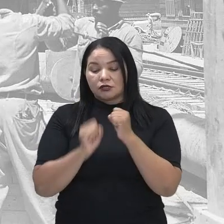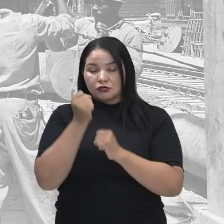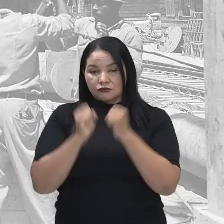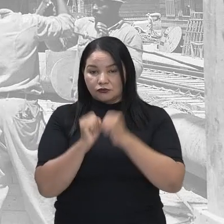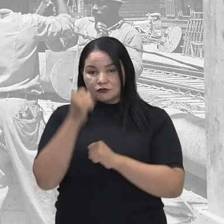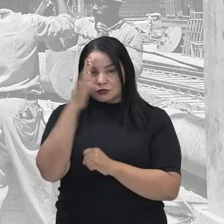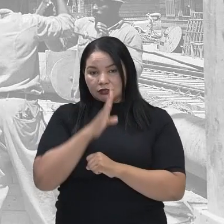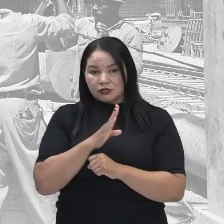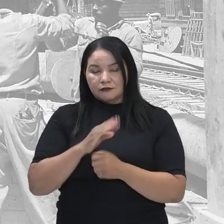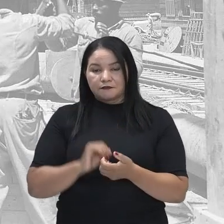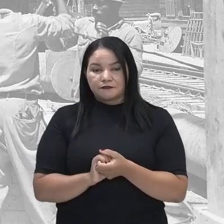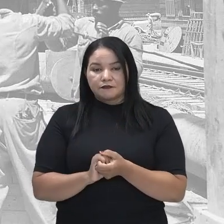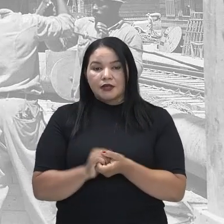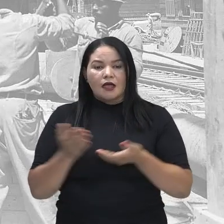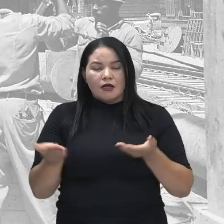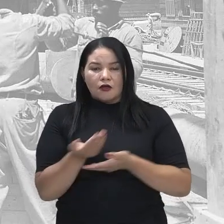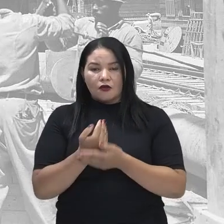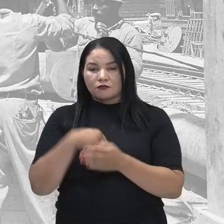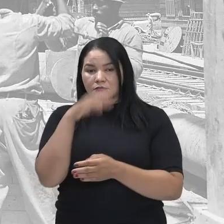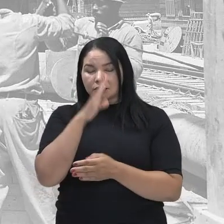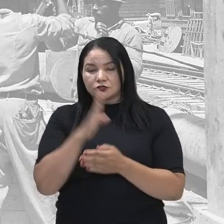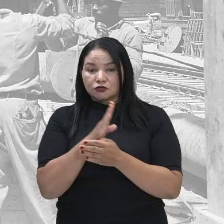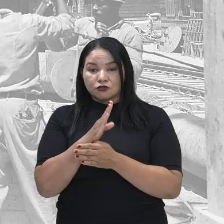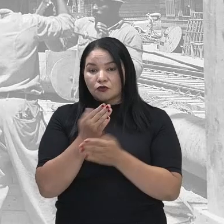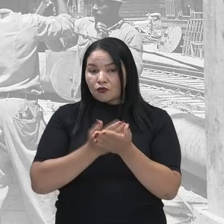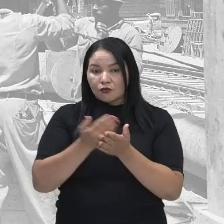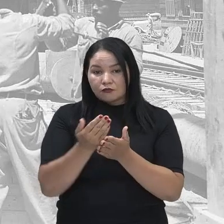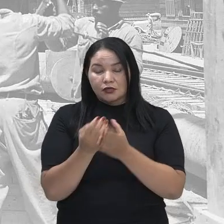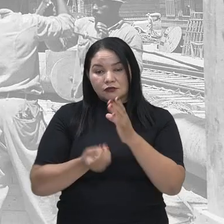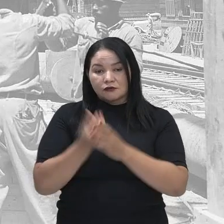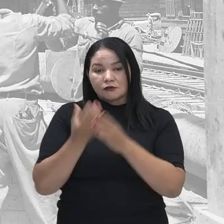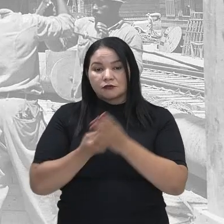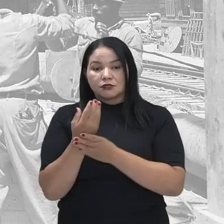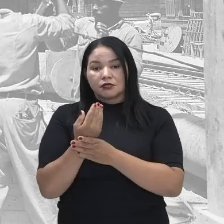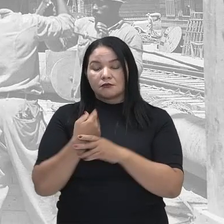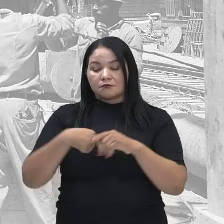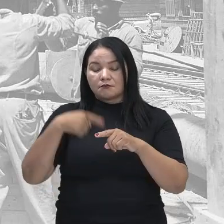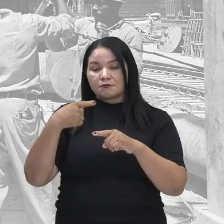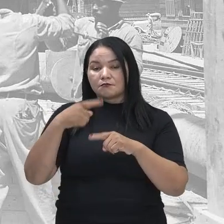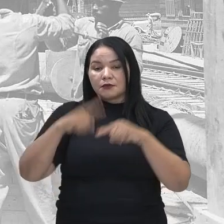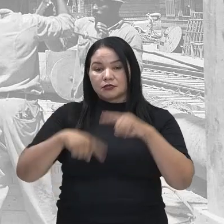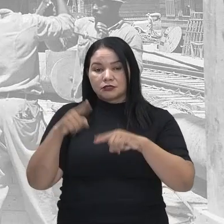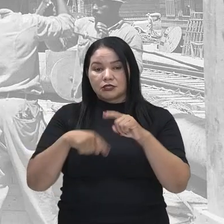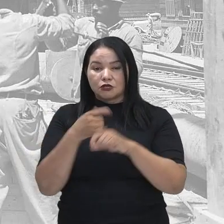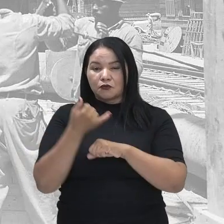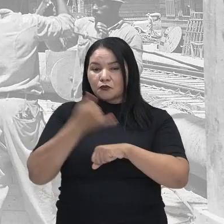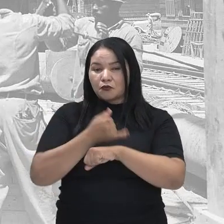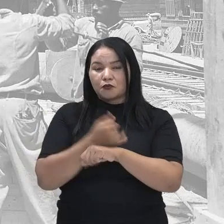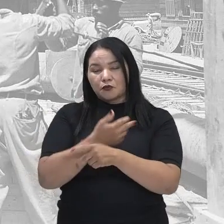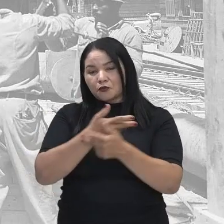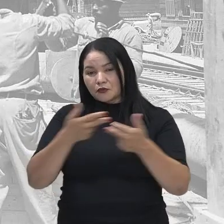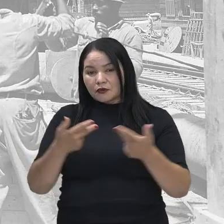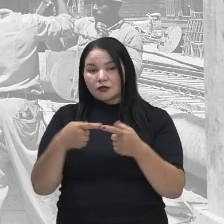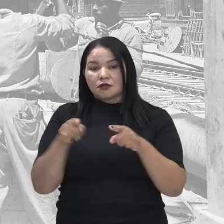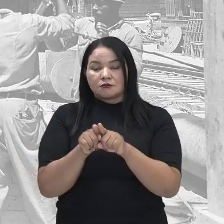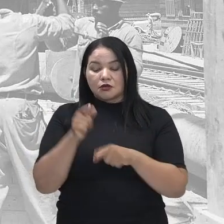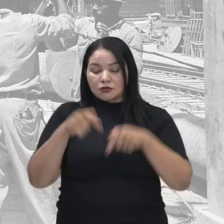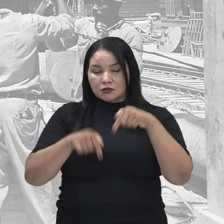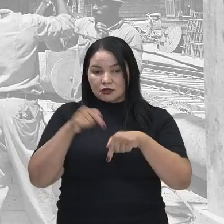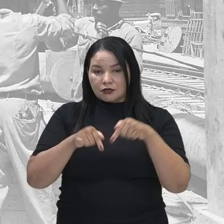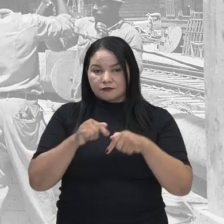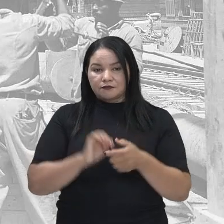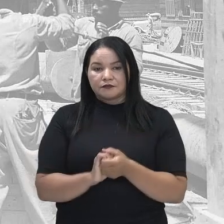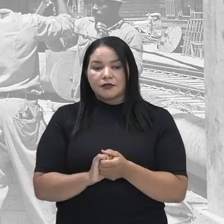Brasil começa a fabricar materiais siderúrgicos e químicos. Nesse processo, vamos